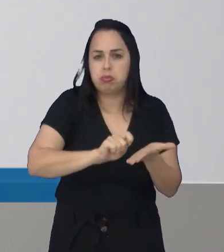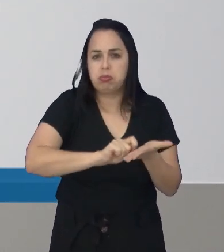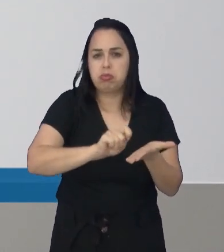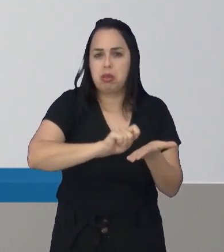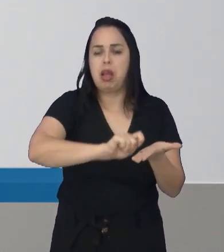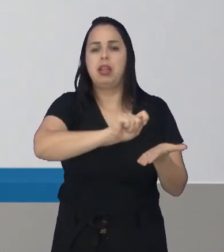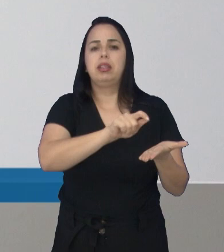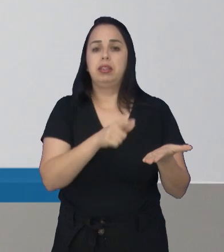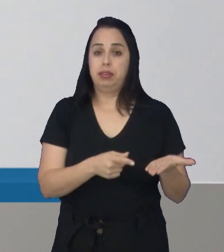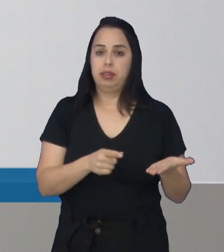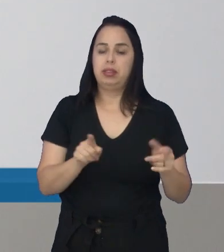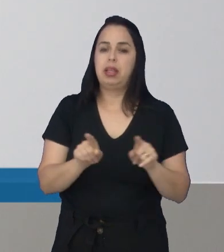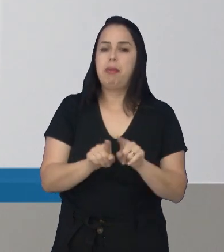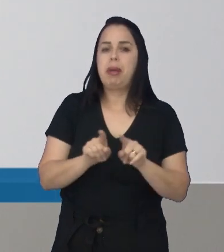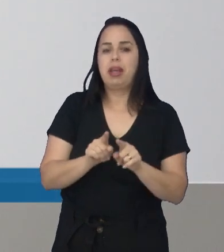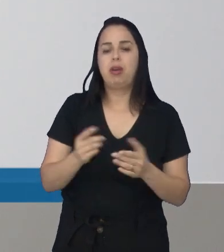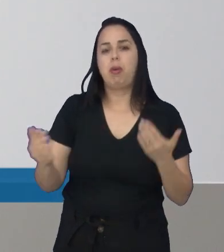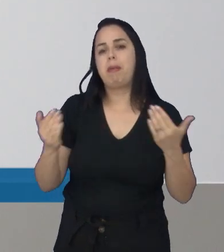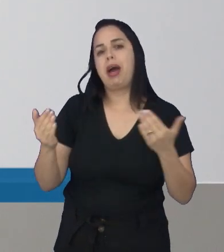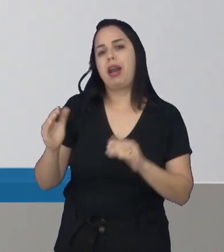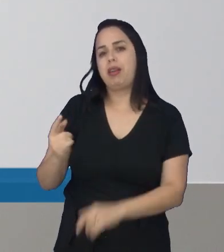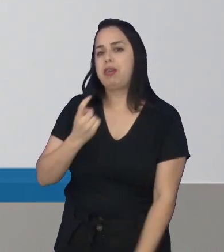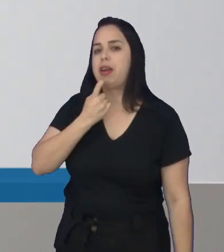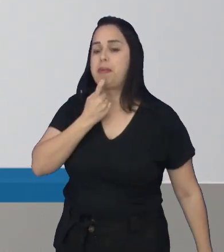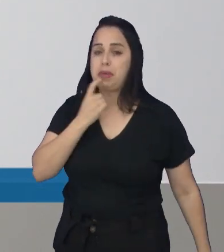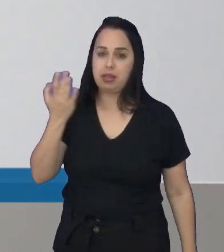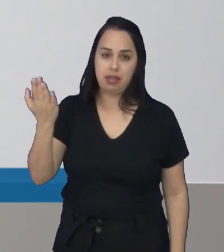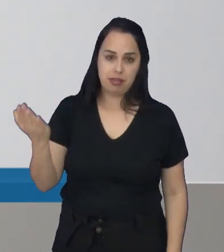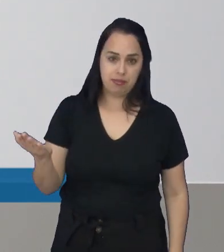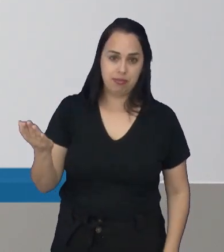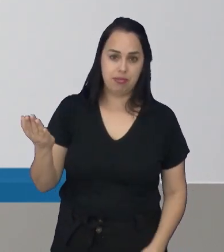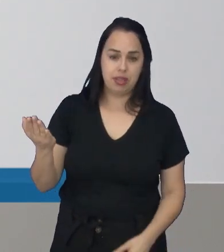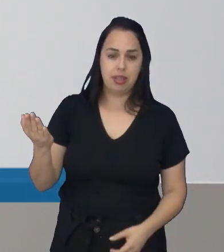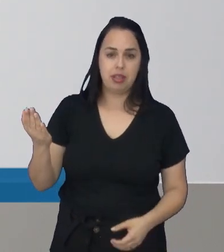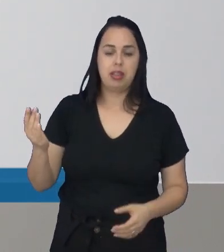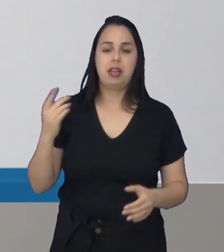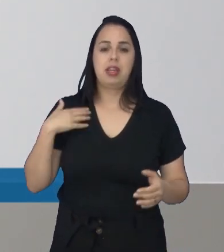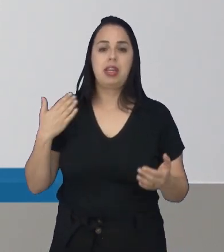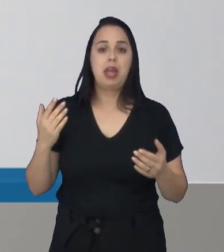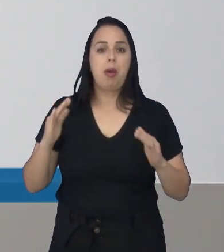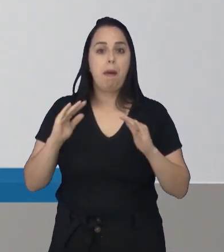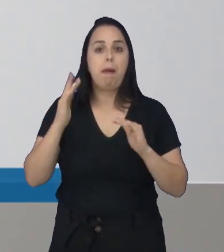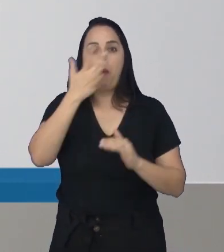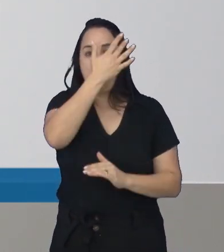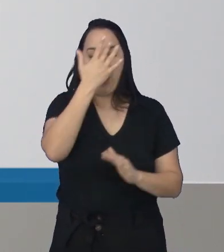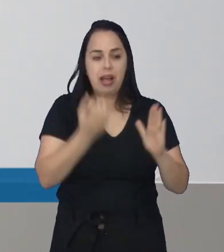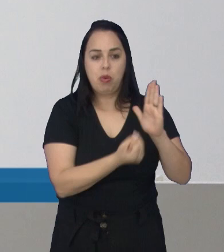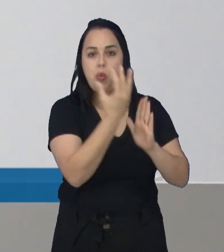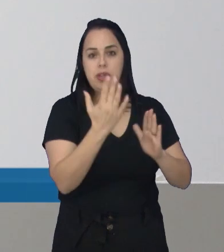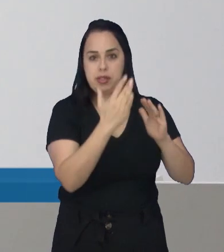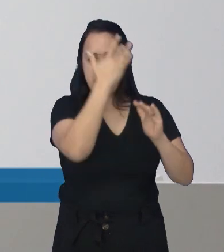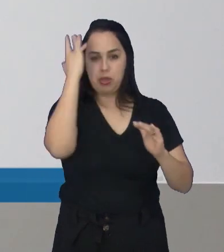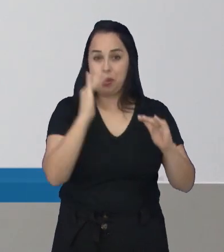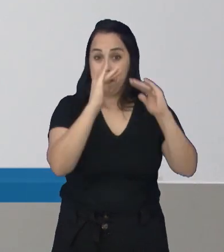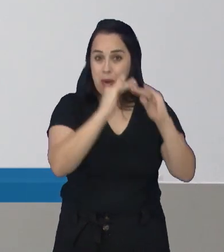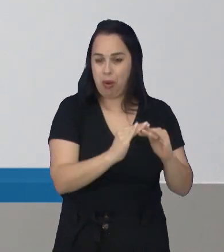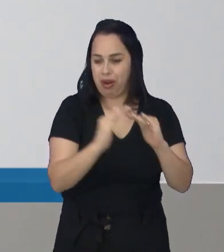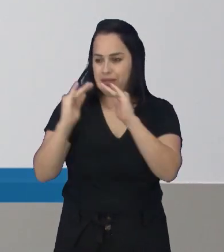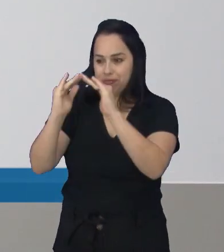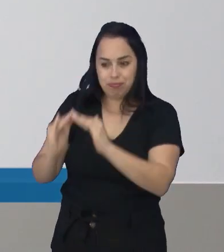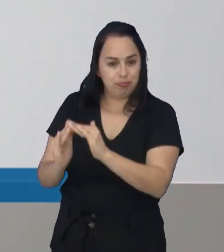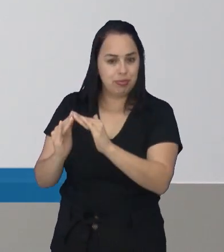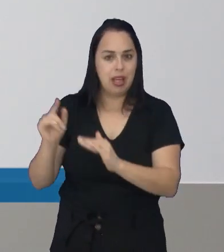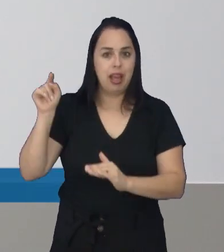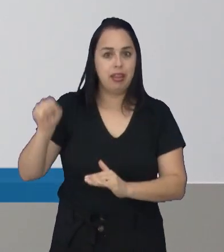mesmo que Campinas teve na discussão do seu plano diretor que tem o dobro da população então é importante